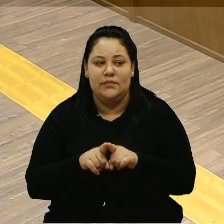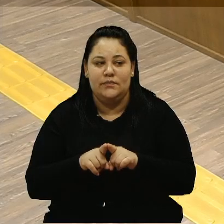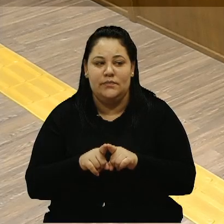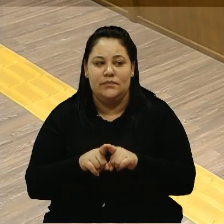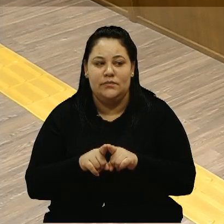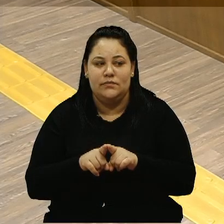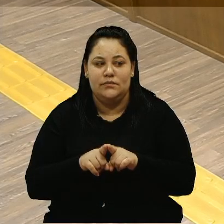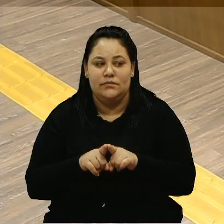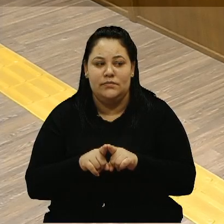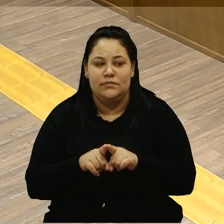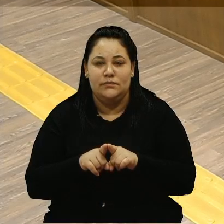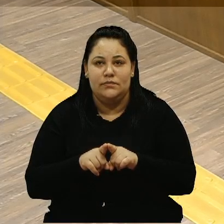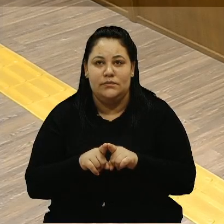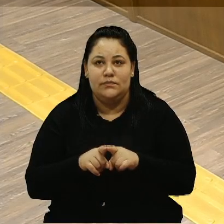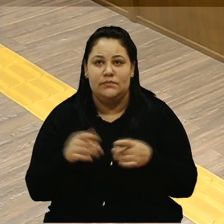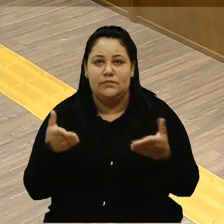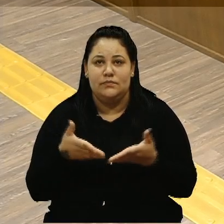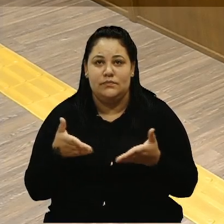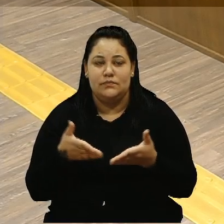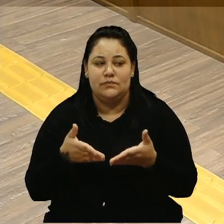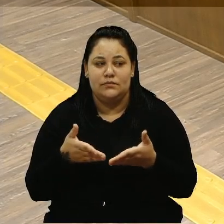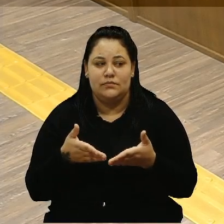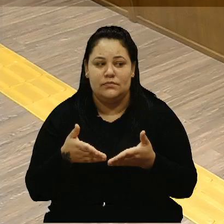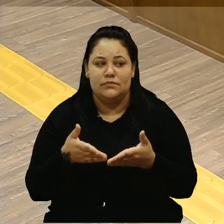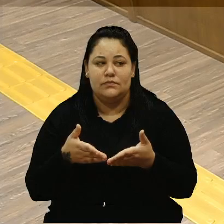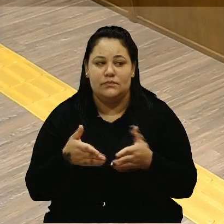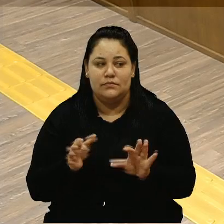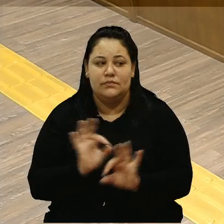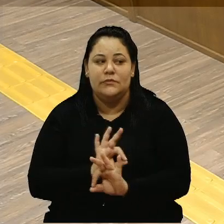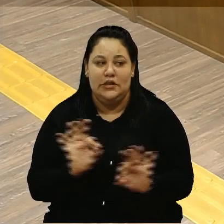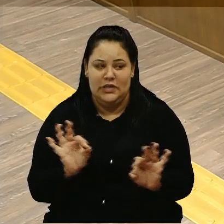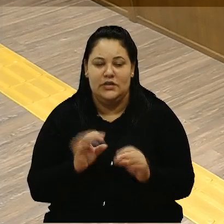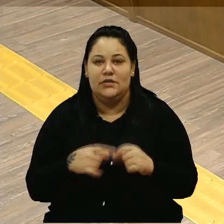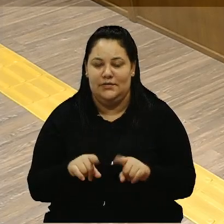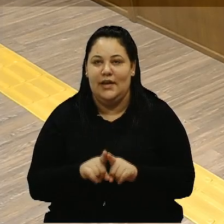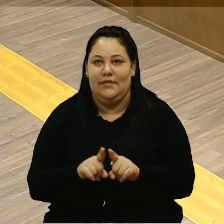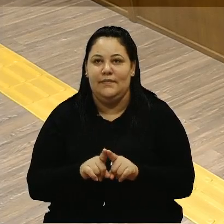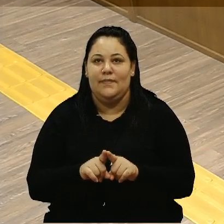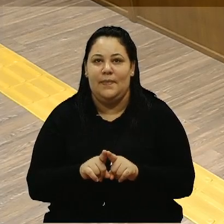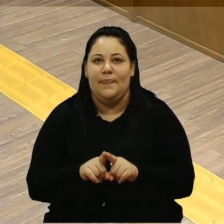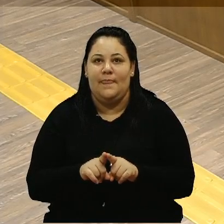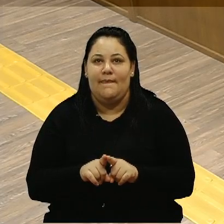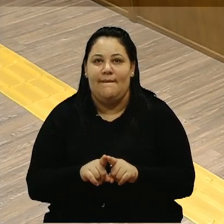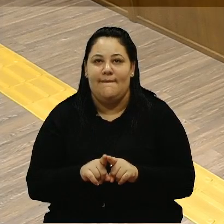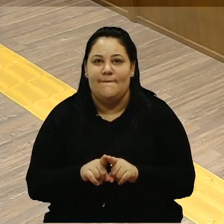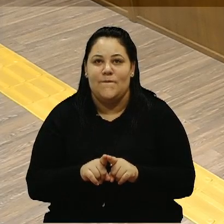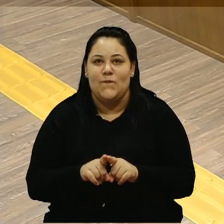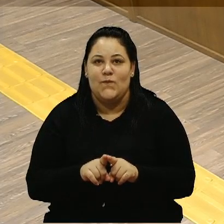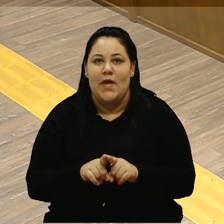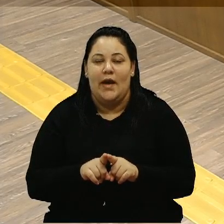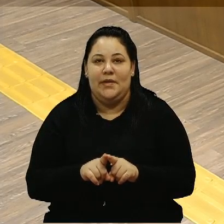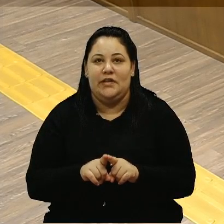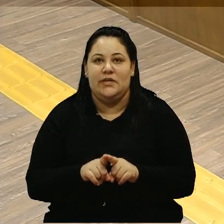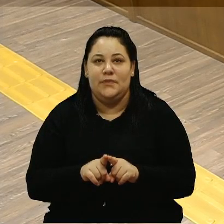A vereadora, eu ia dizer agora para ninguém se atrever a sair para mim poder falar, né? Olha o coro.